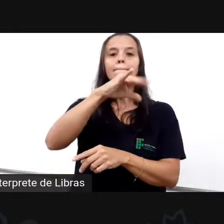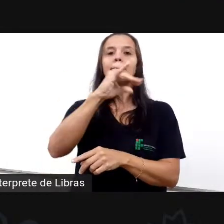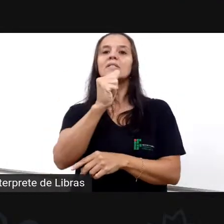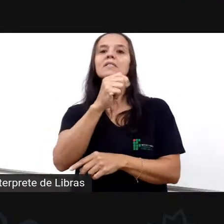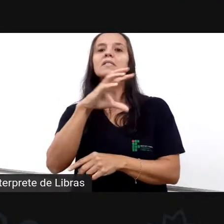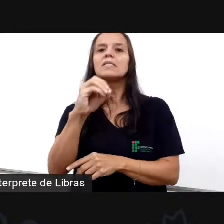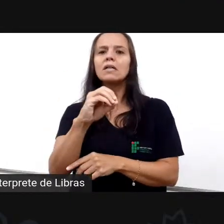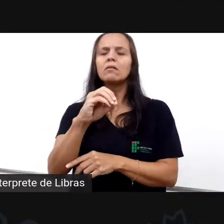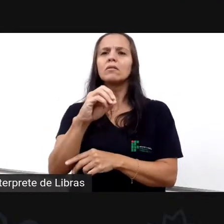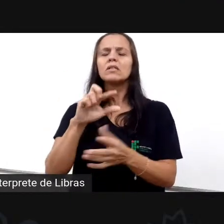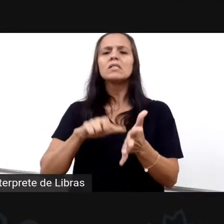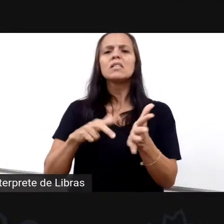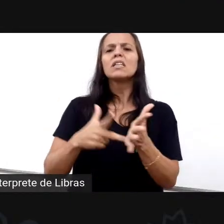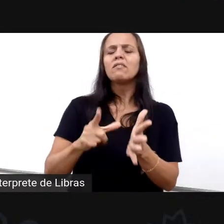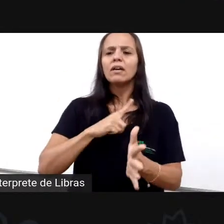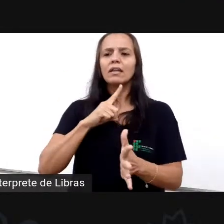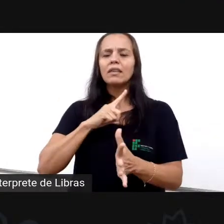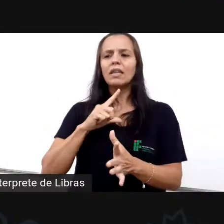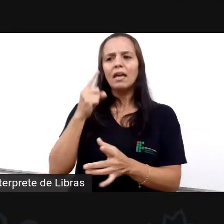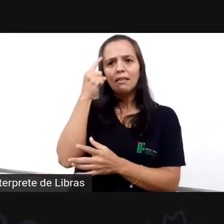ter altos ideais.